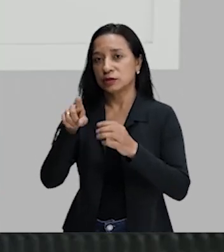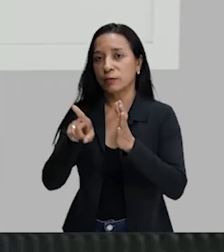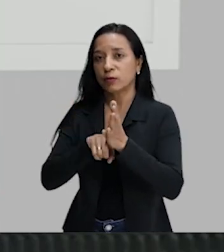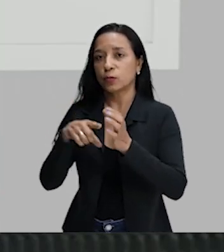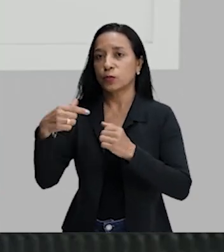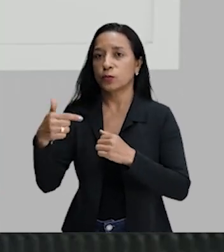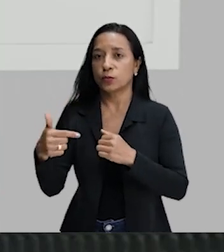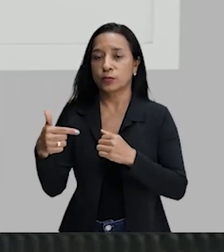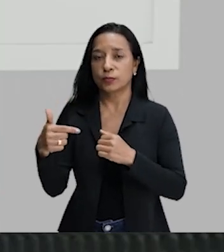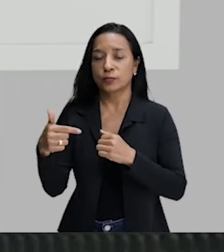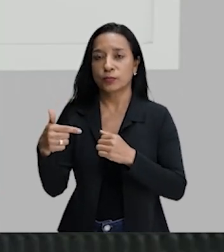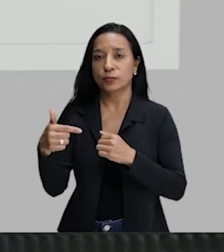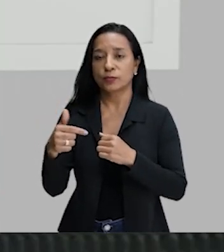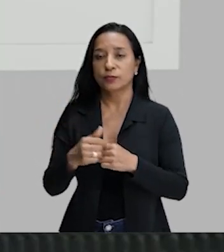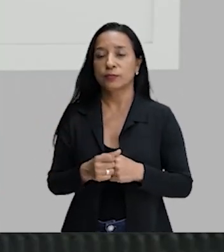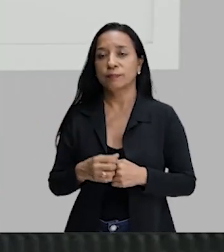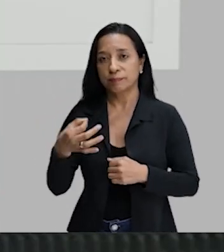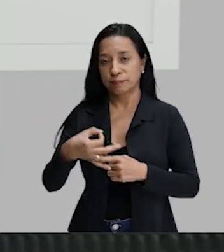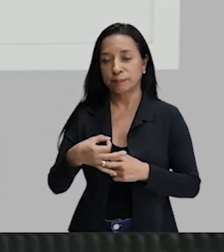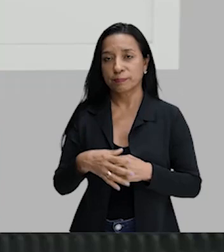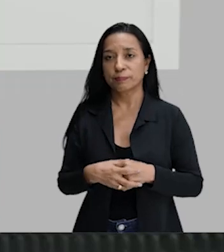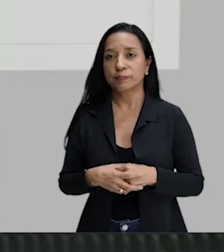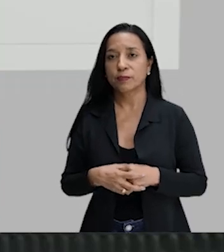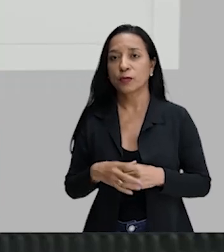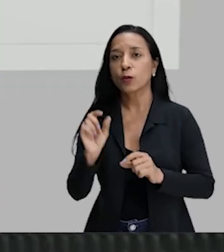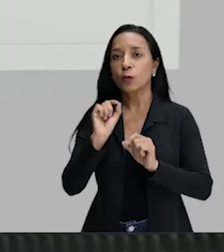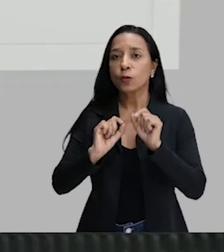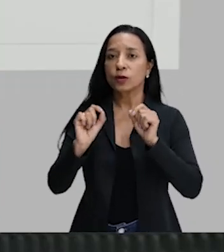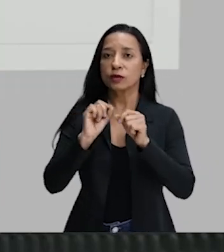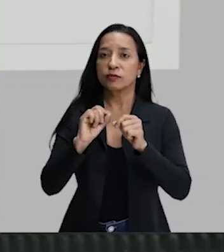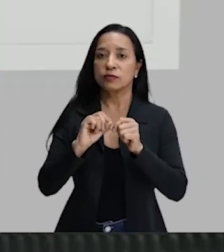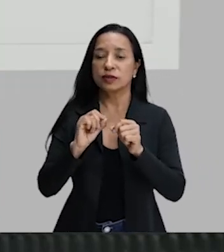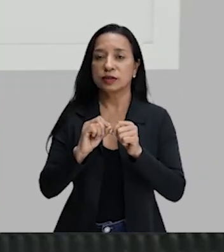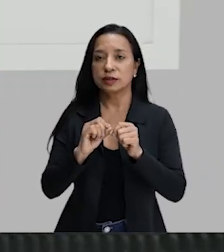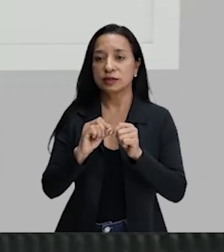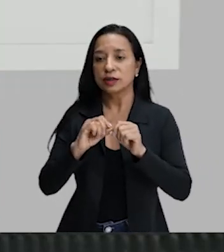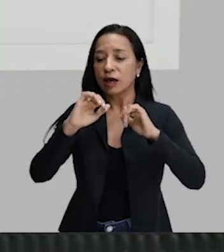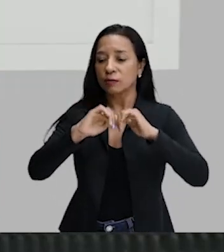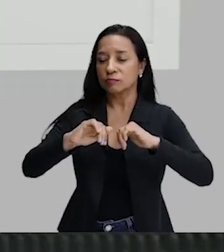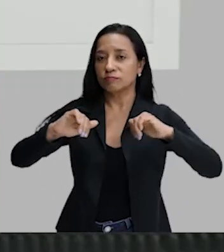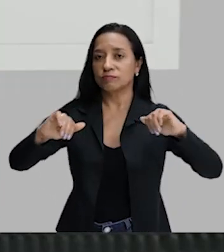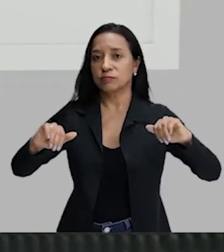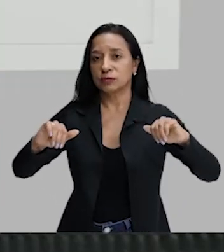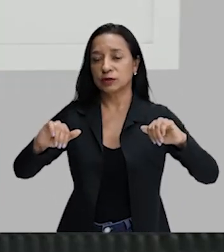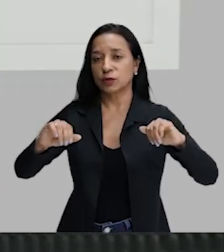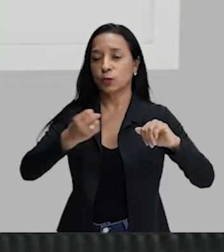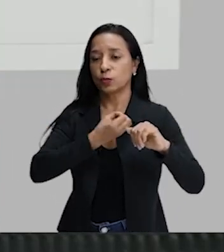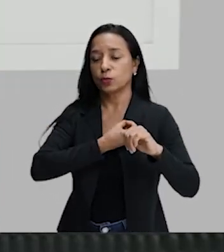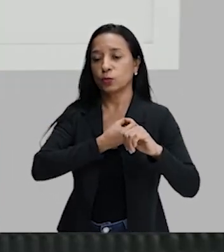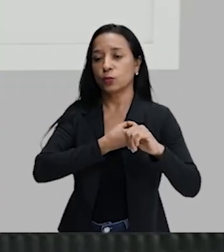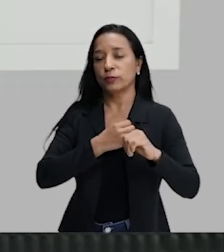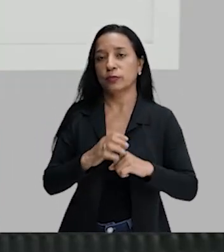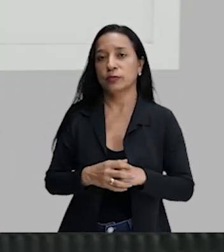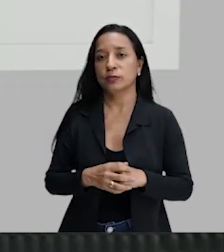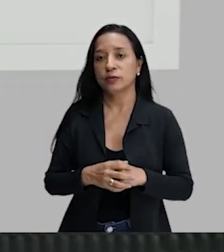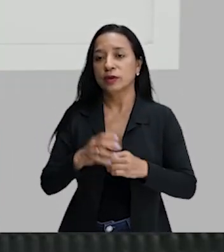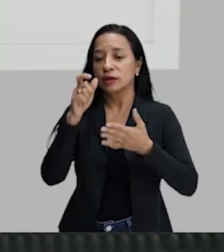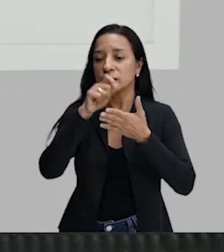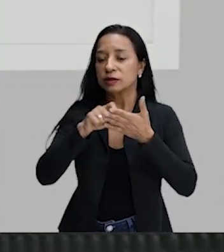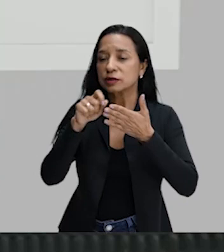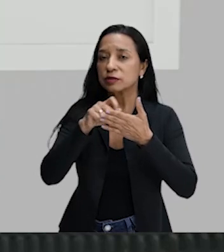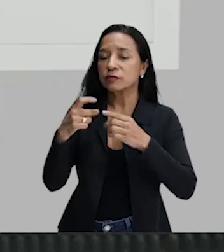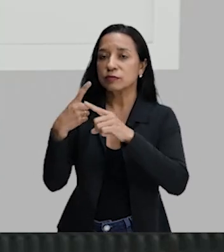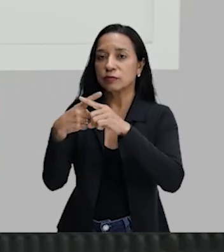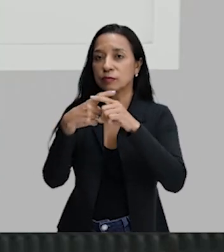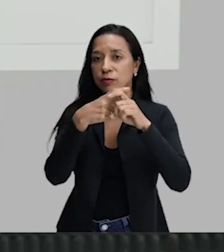2. Certo? Então, o que eu fiz? A decomposição. Escrevi esse